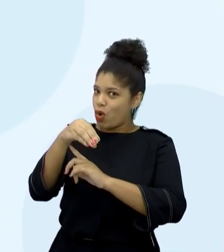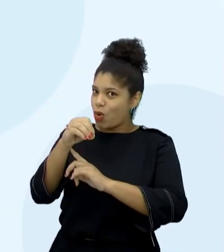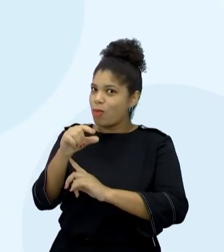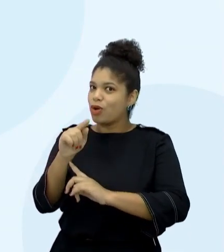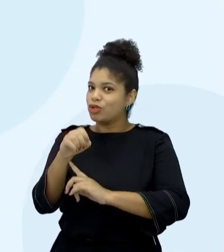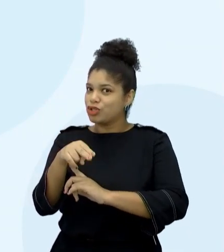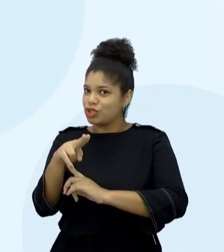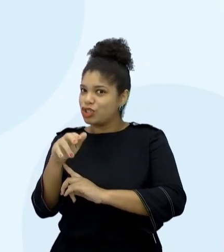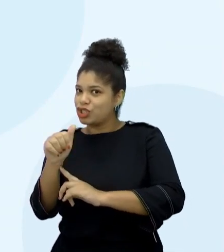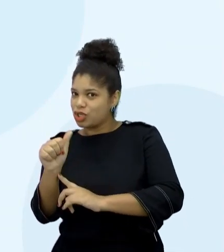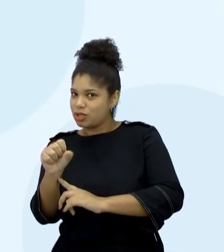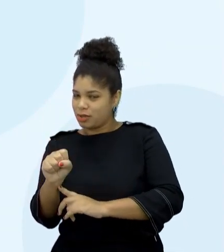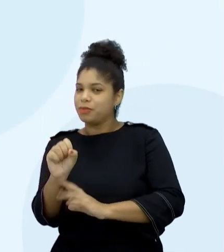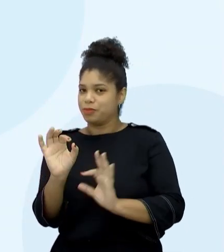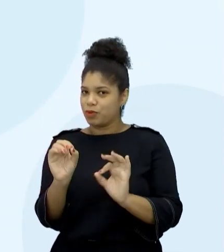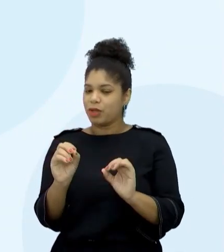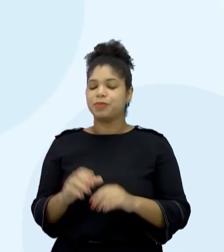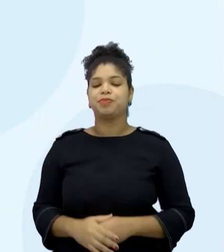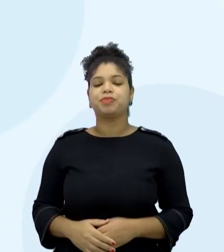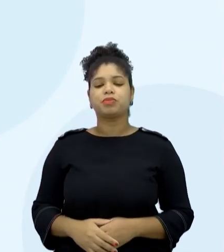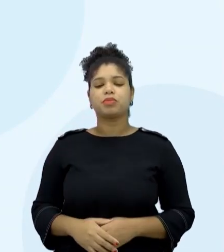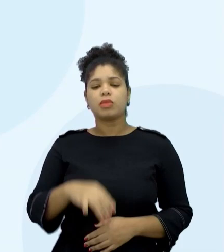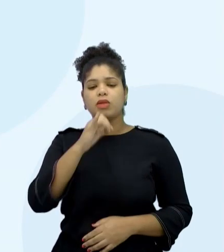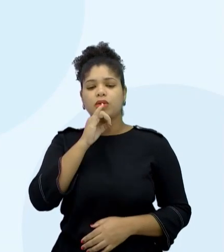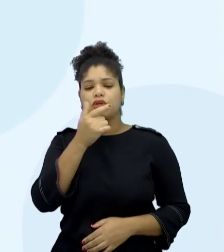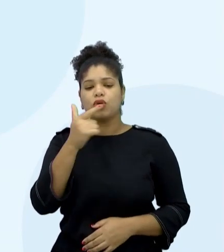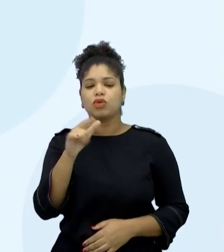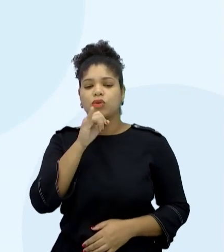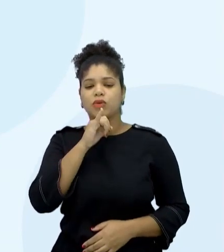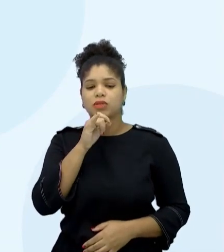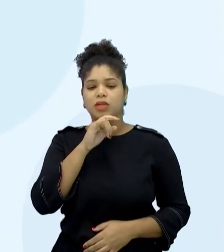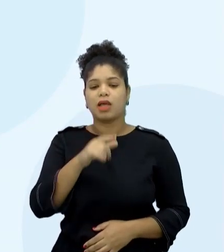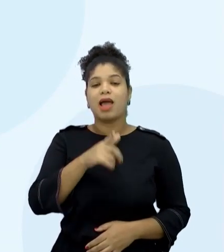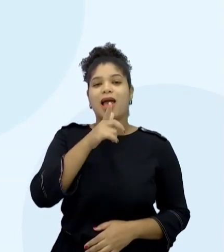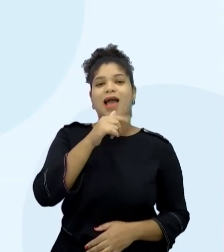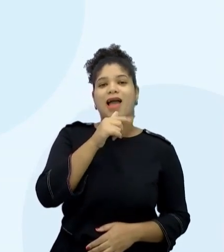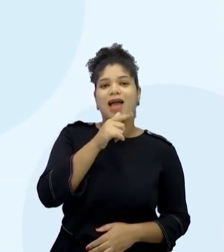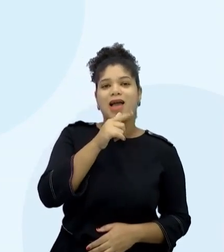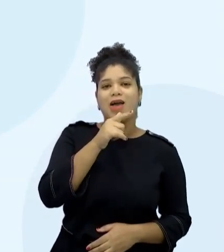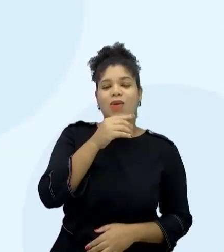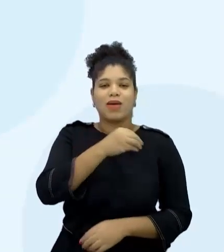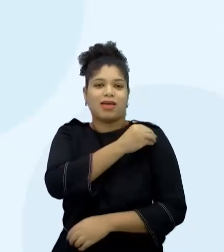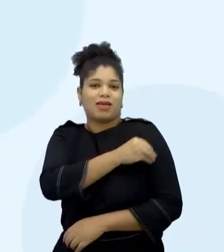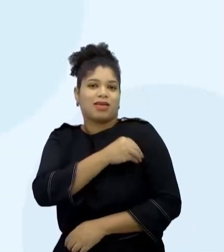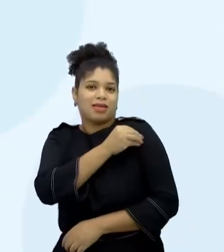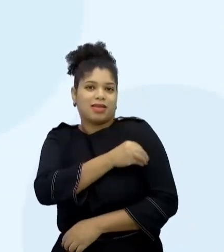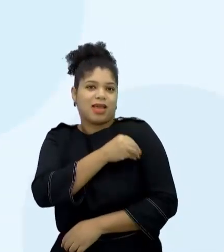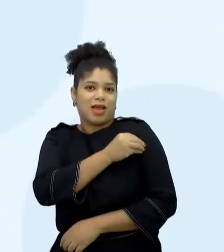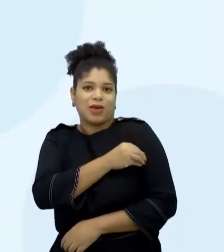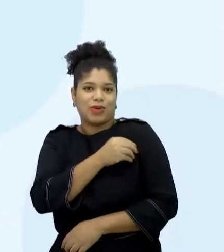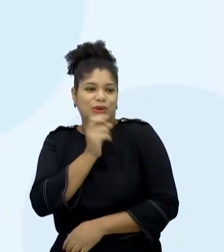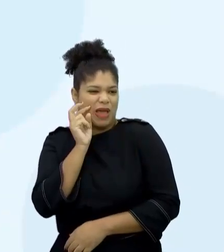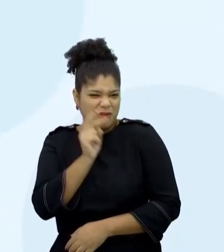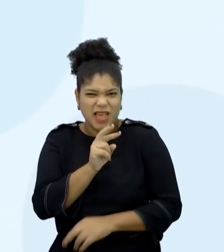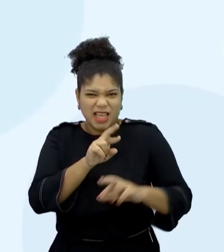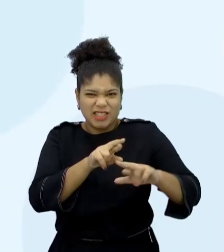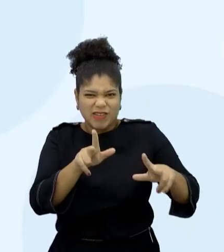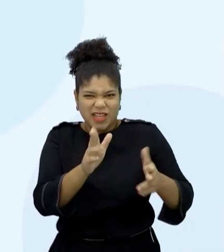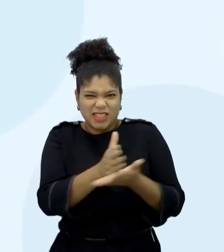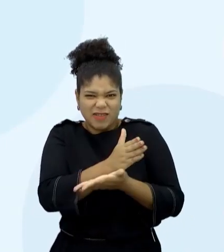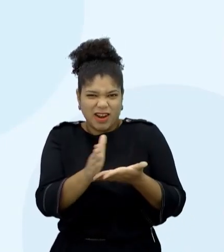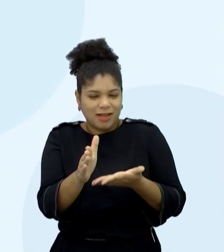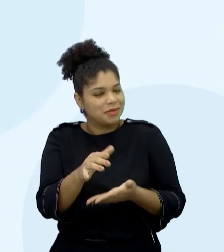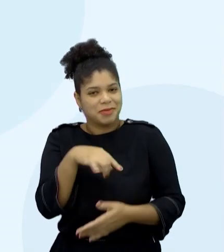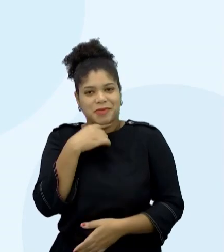praticamente faz parte do nosso dia a dia também, é uma mistura homogênea. Já a mistura heterogênea, a gente mostrou na aula